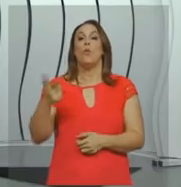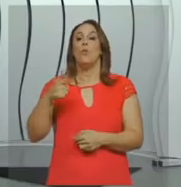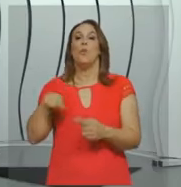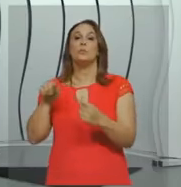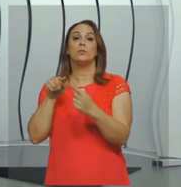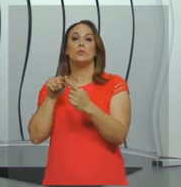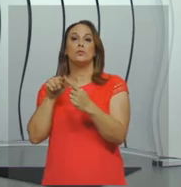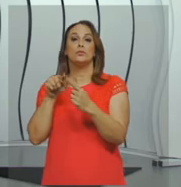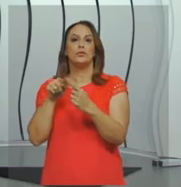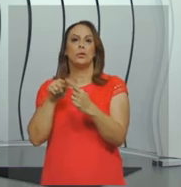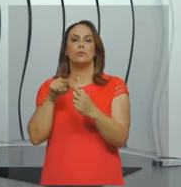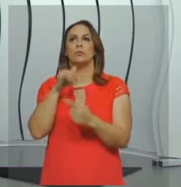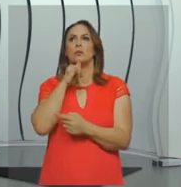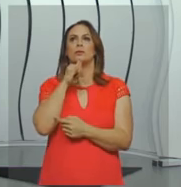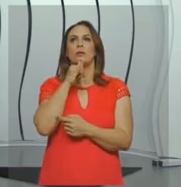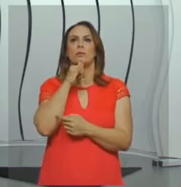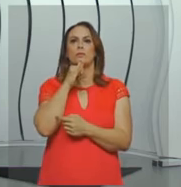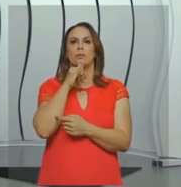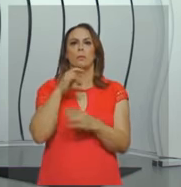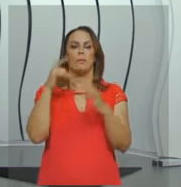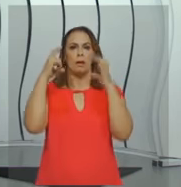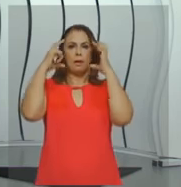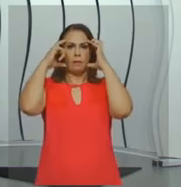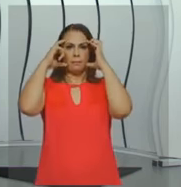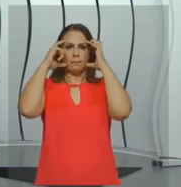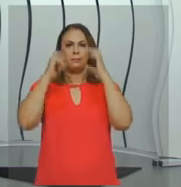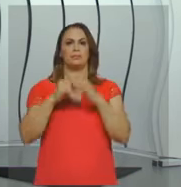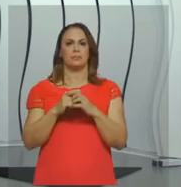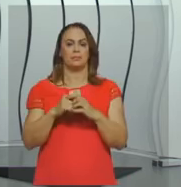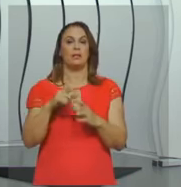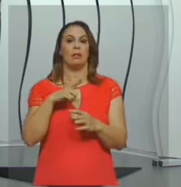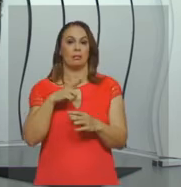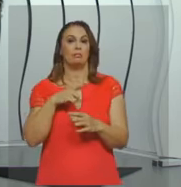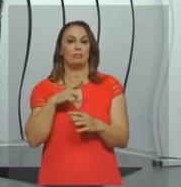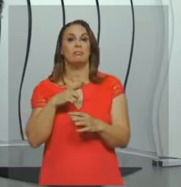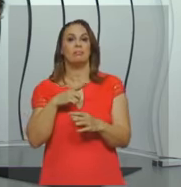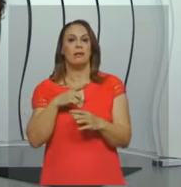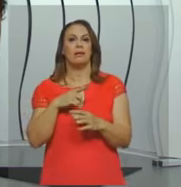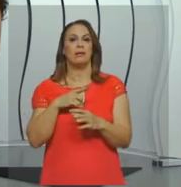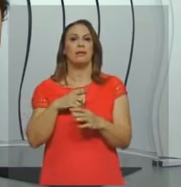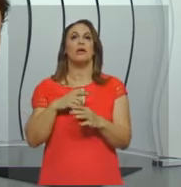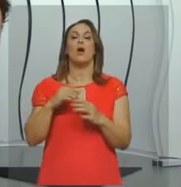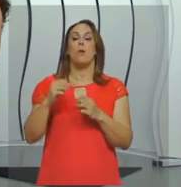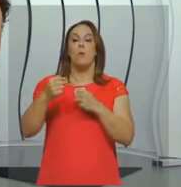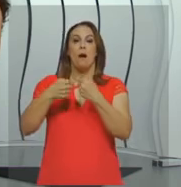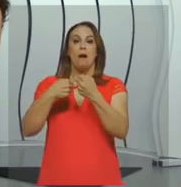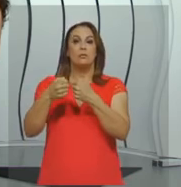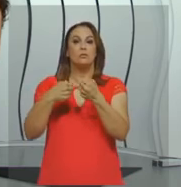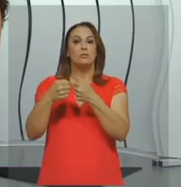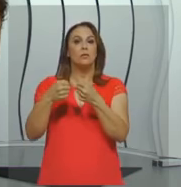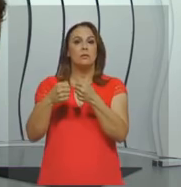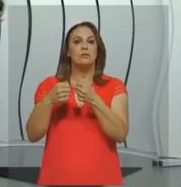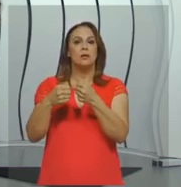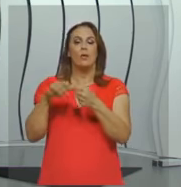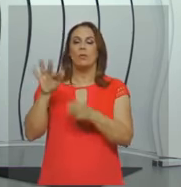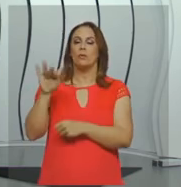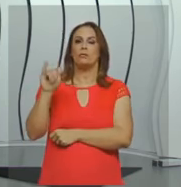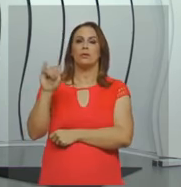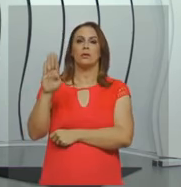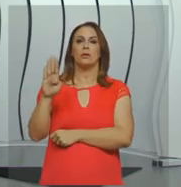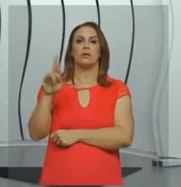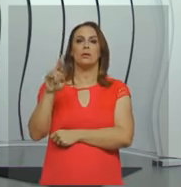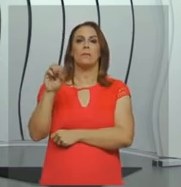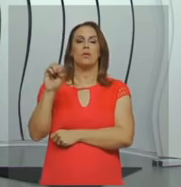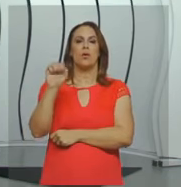fibrosa imóvel, tá? São as suturas aqui que vão ligar os ossos do crânio. Temos também uma